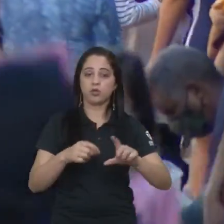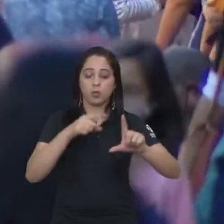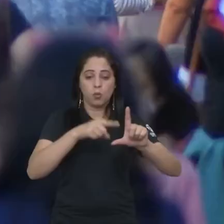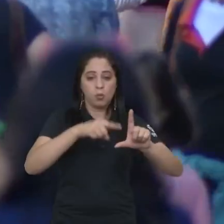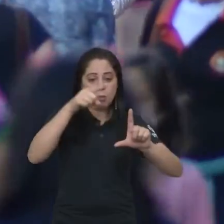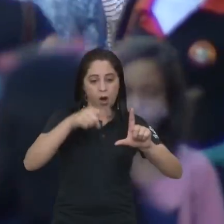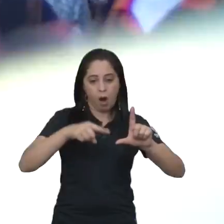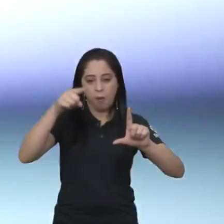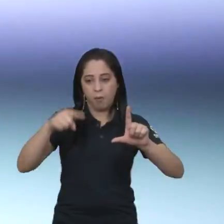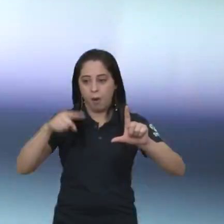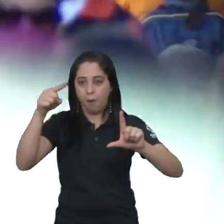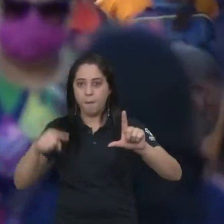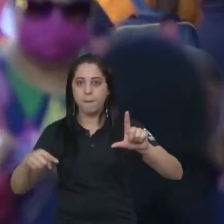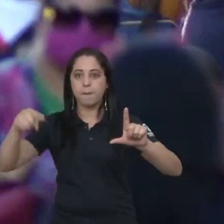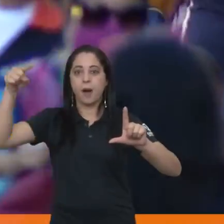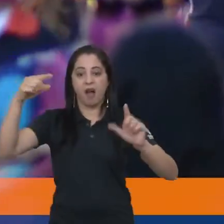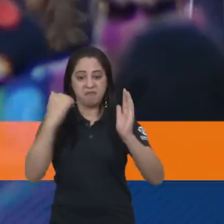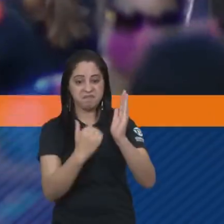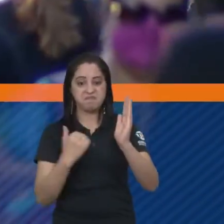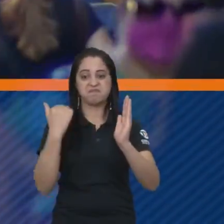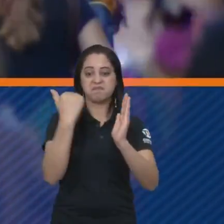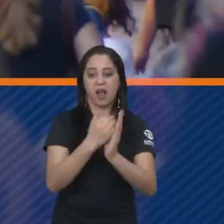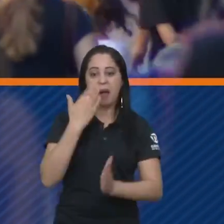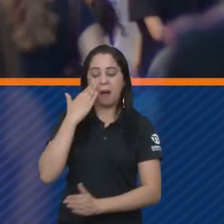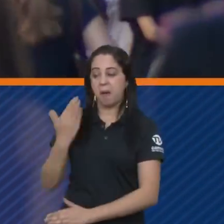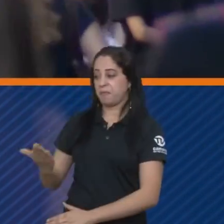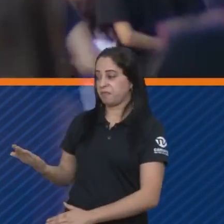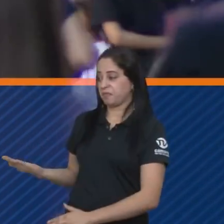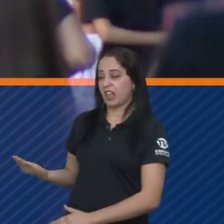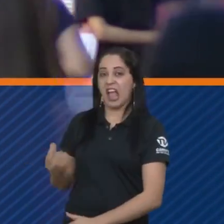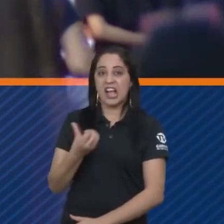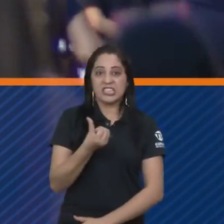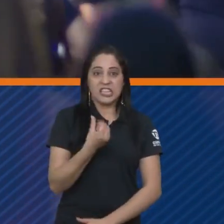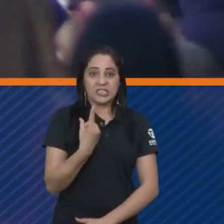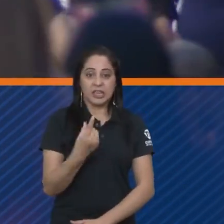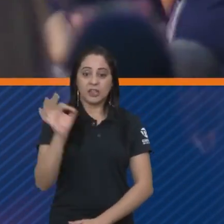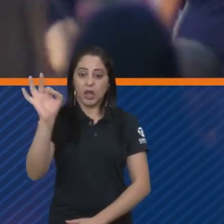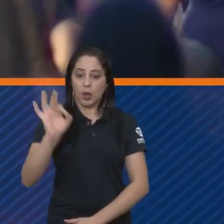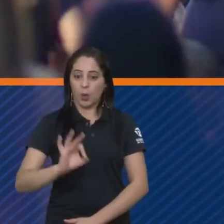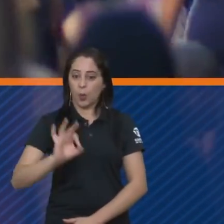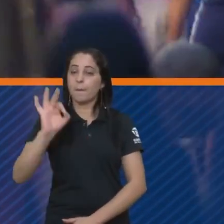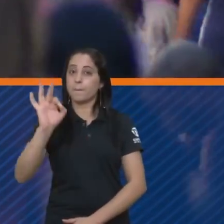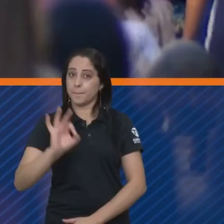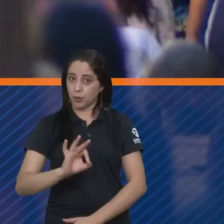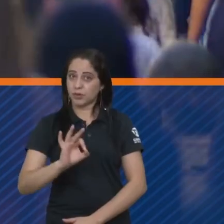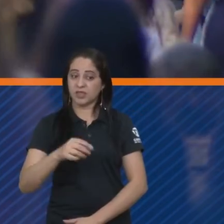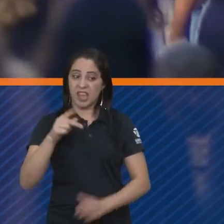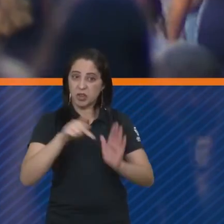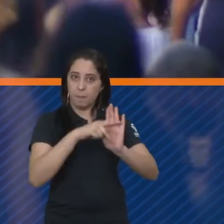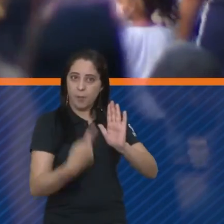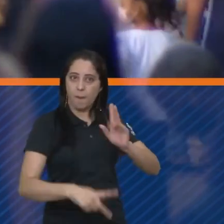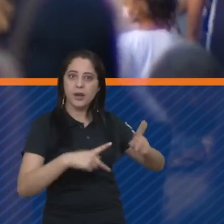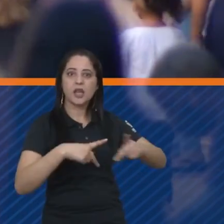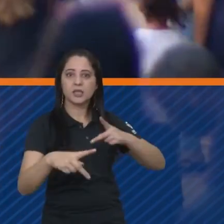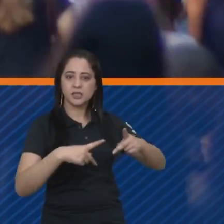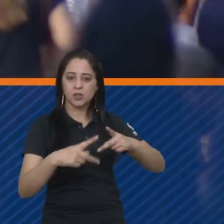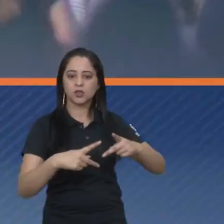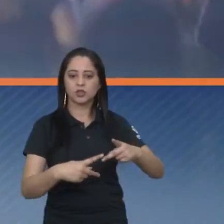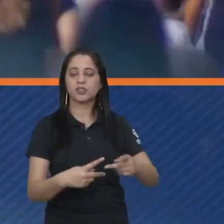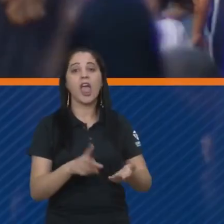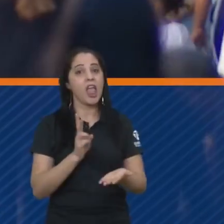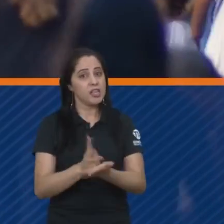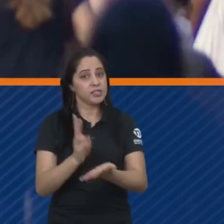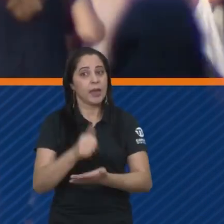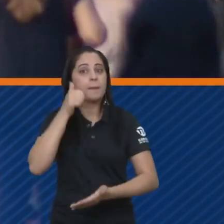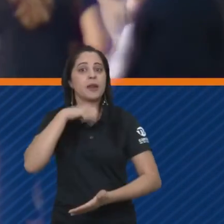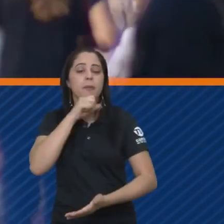quesito amamentação exclusiva pelo leite materno, 61%, frente a 46% do país, de